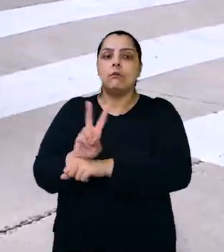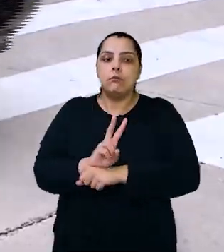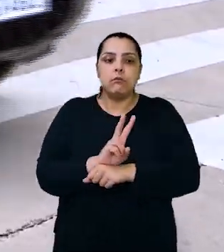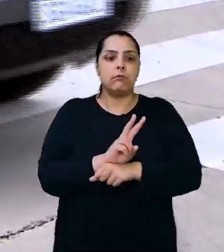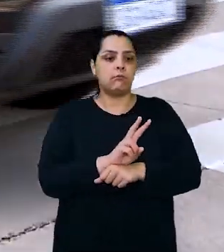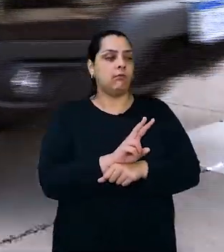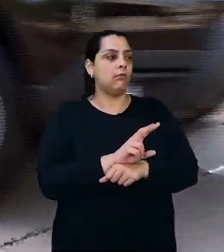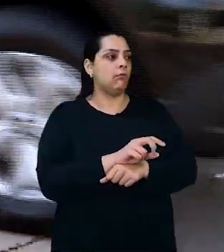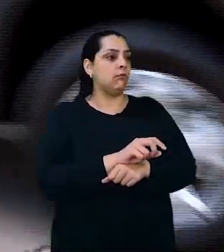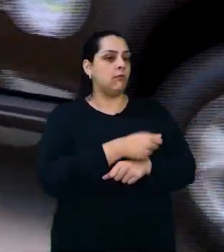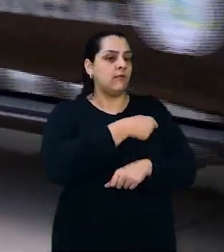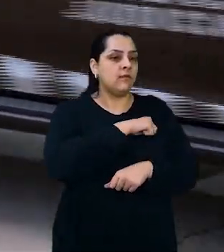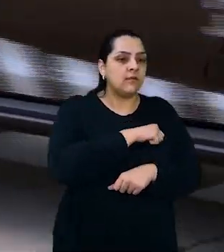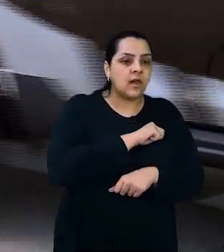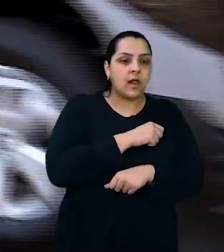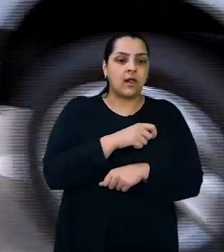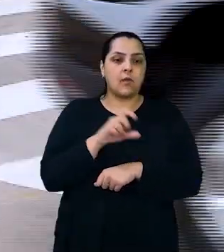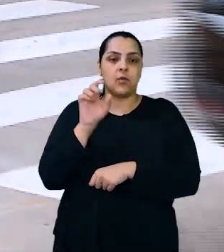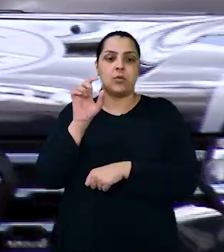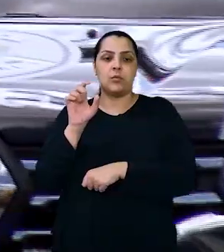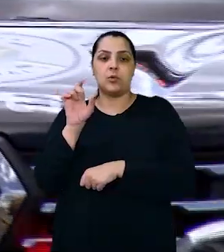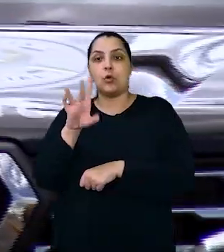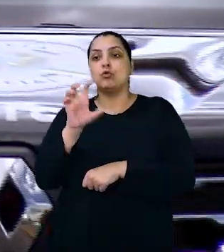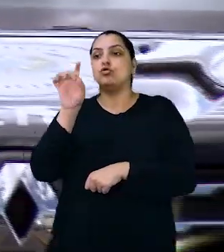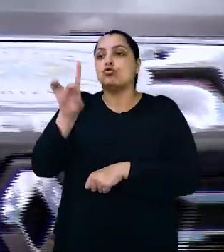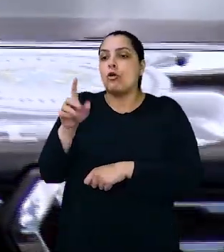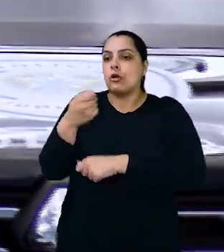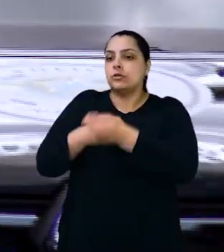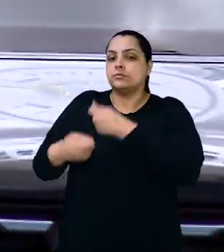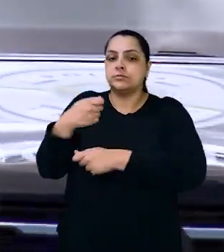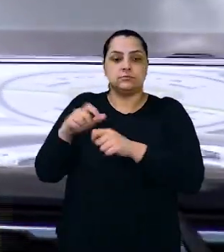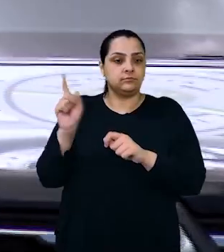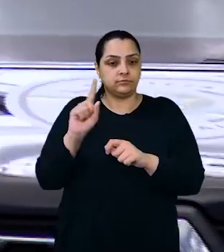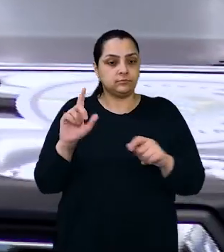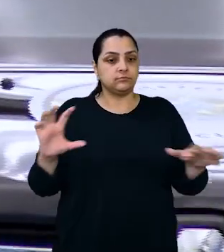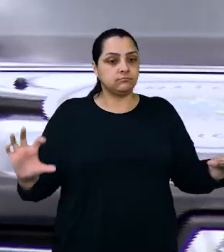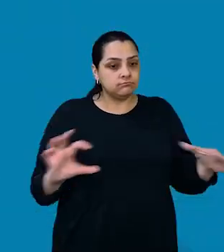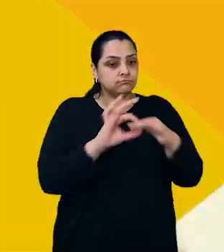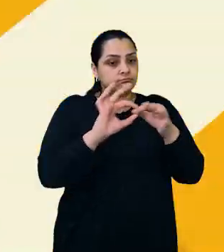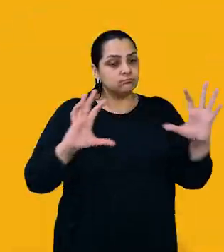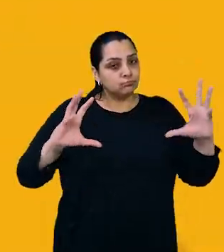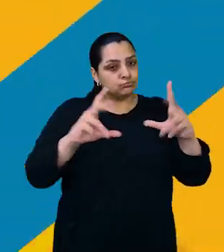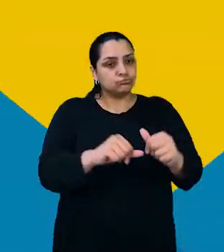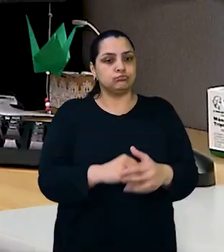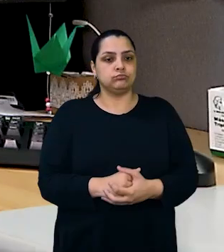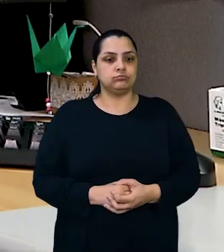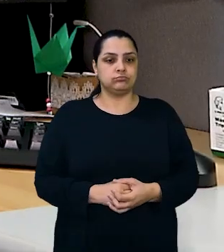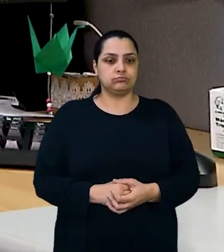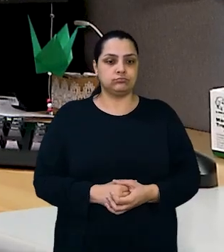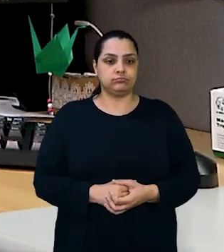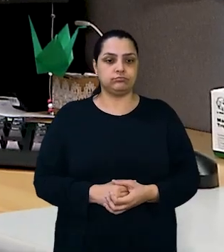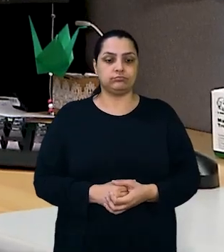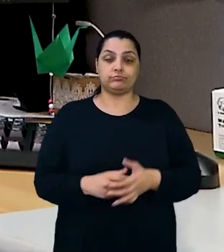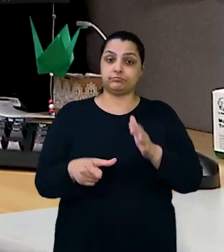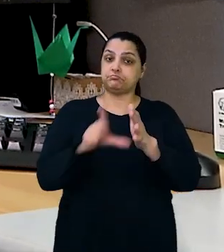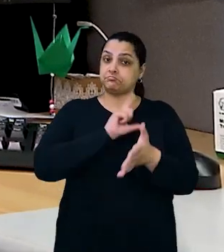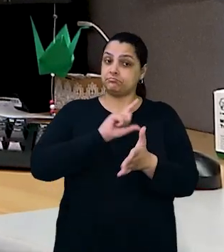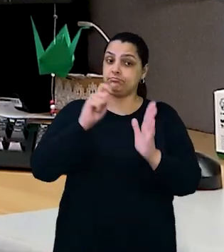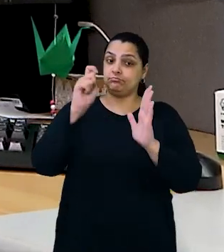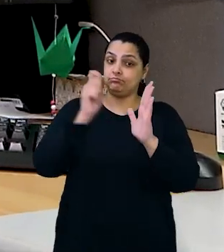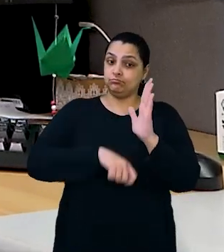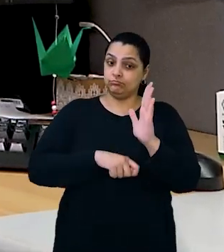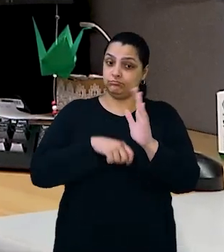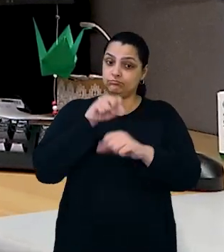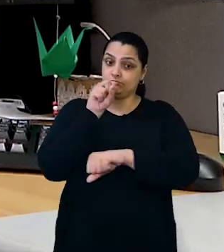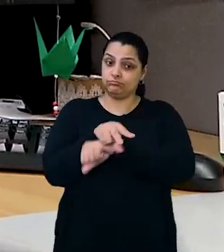somente a ronda ou somente a parte administrativa, ela é um todo. Antes